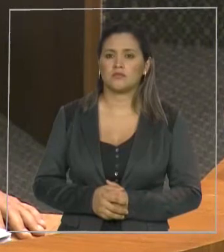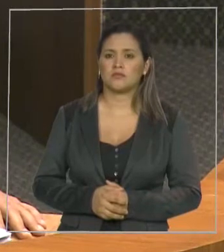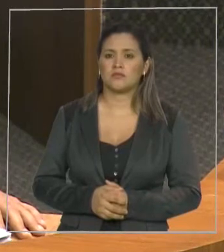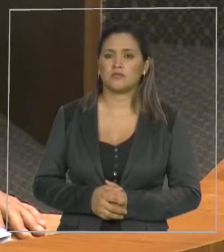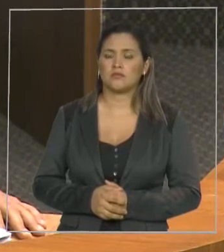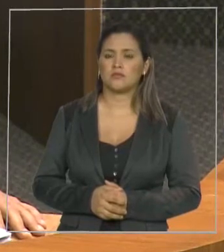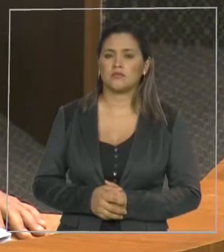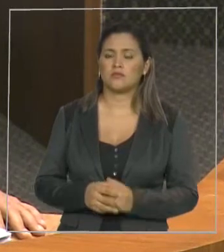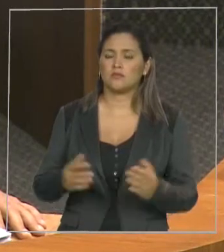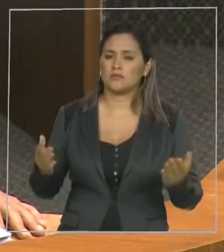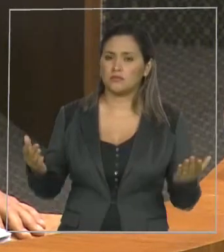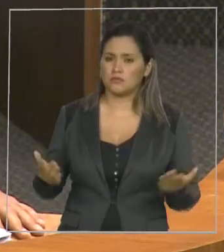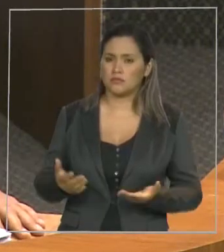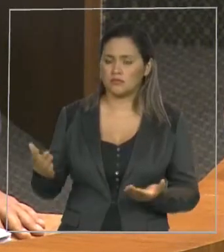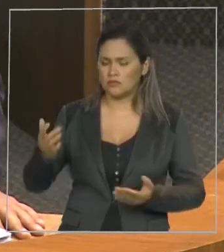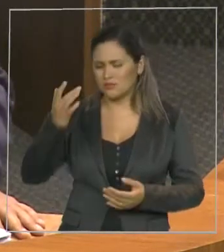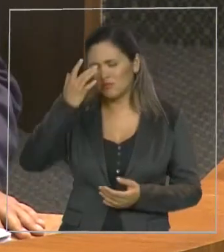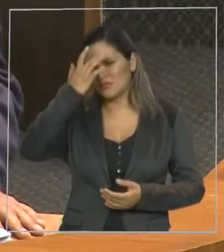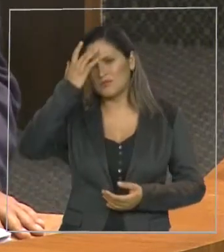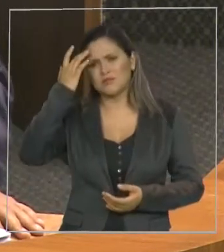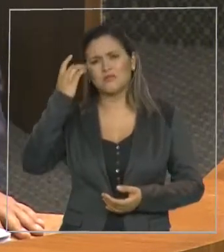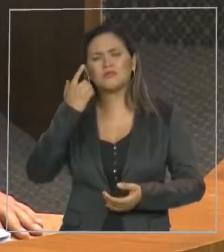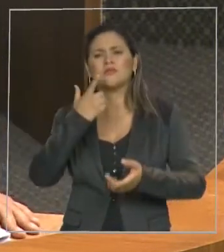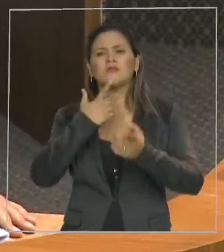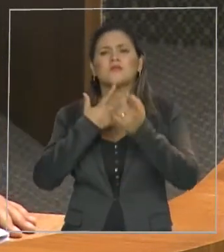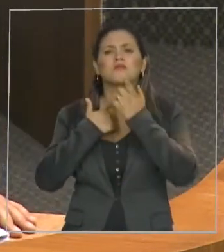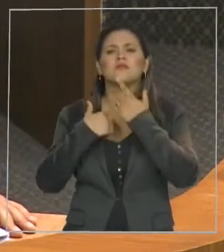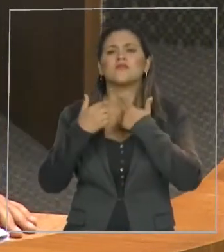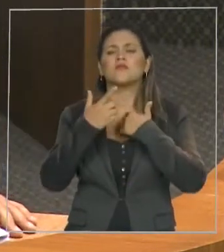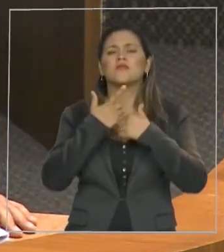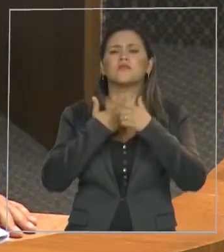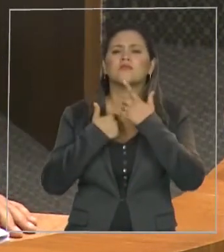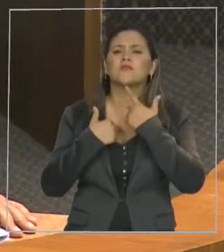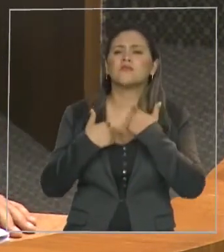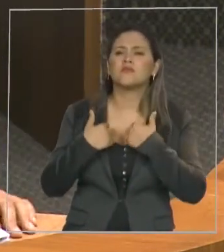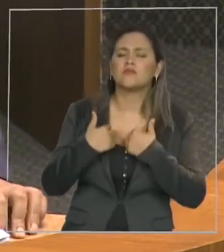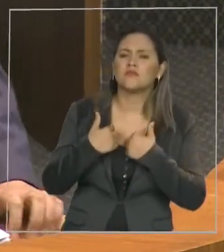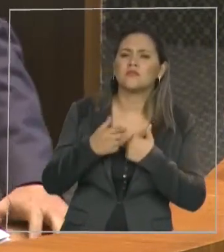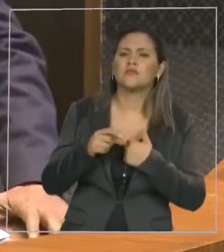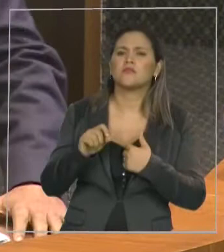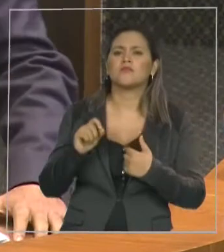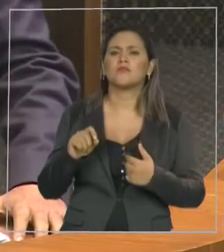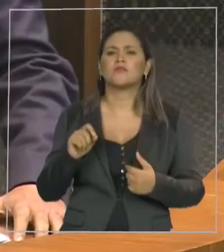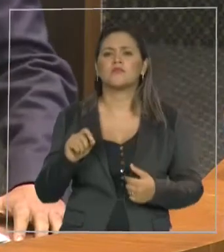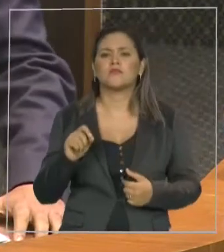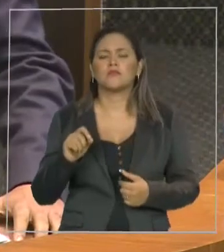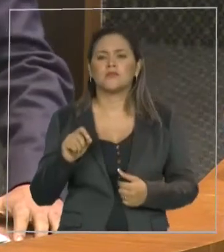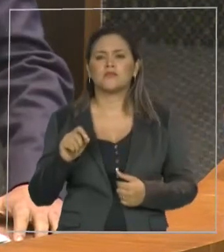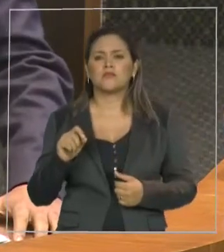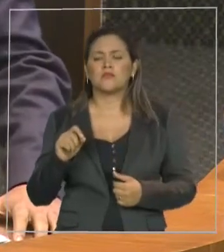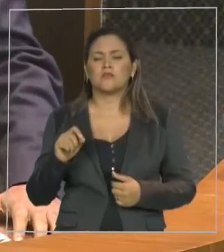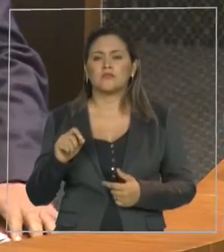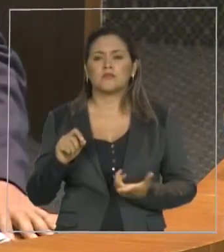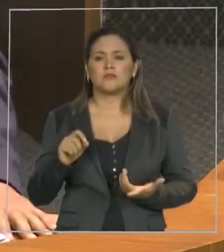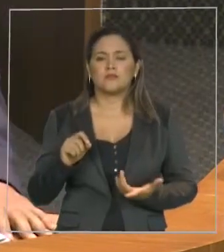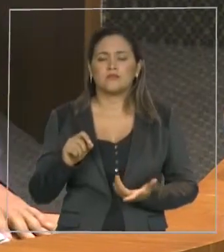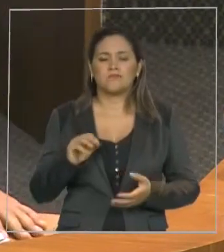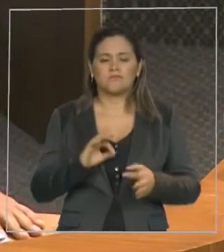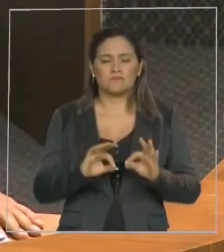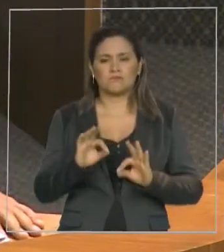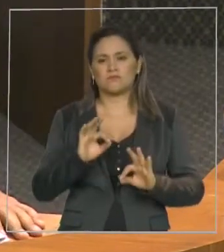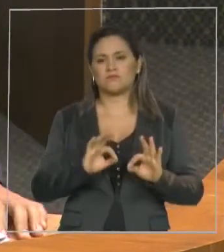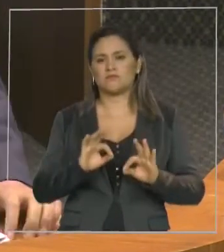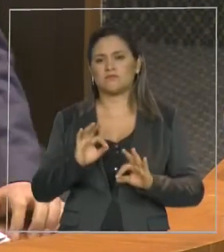da América, que quase leva a direita a governar o país, a França, que quase